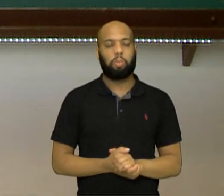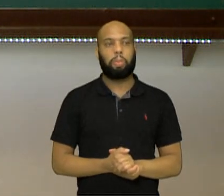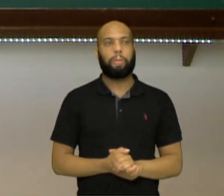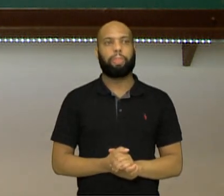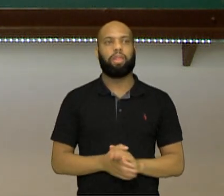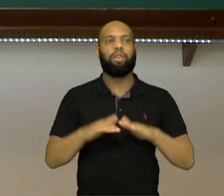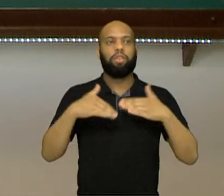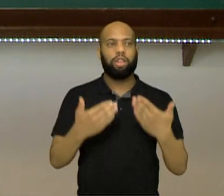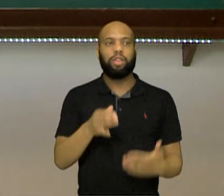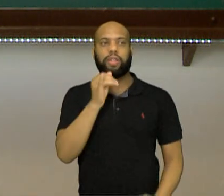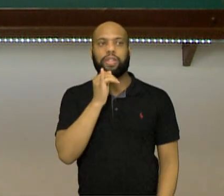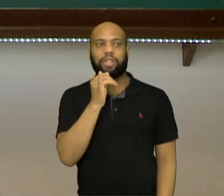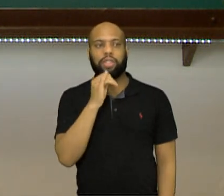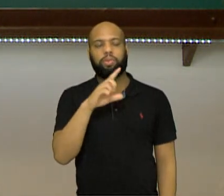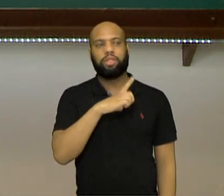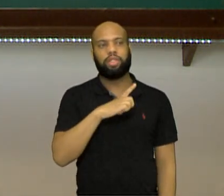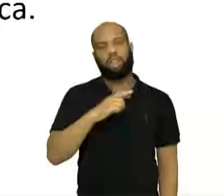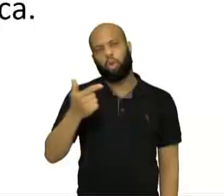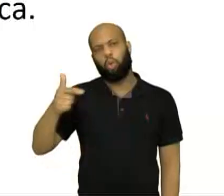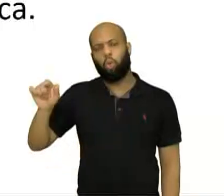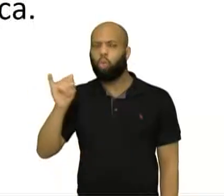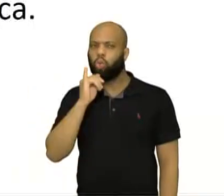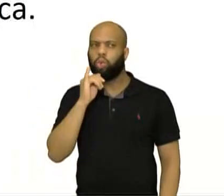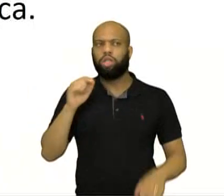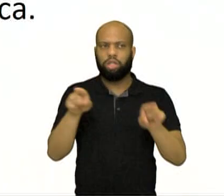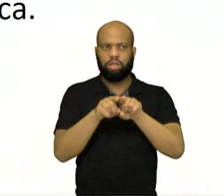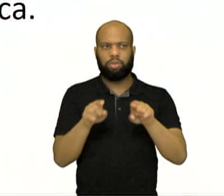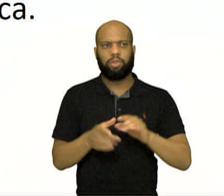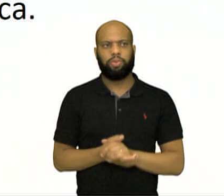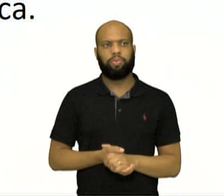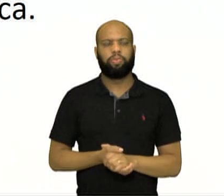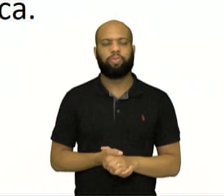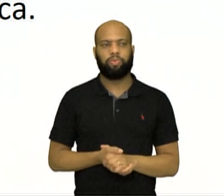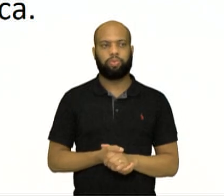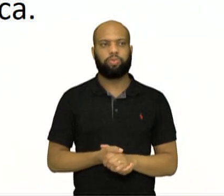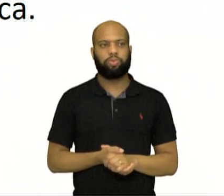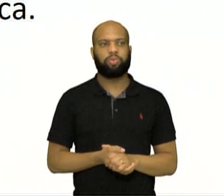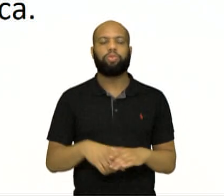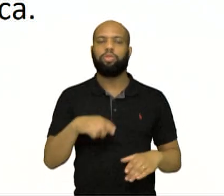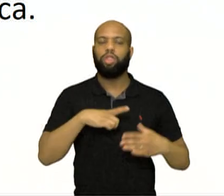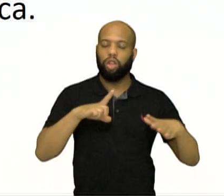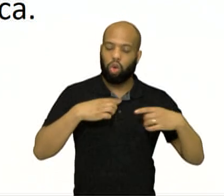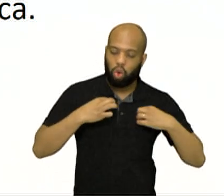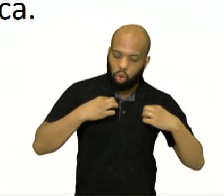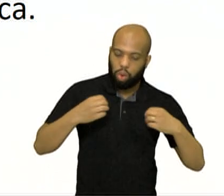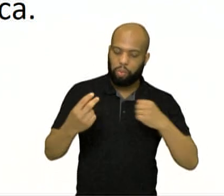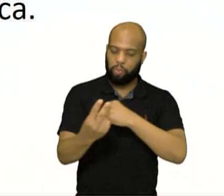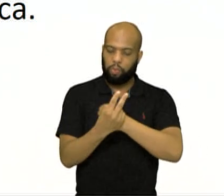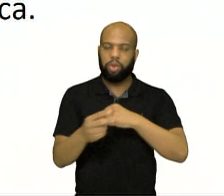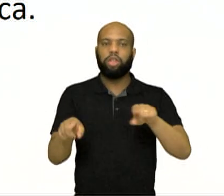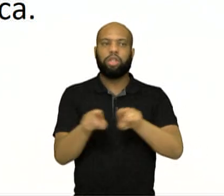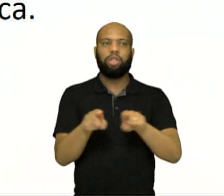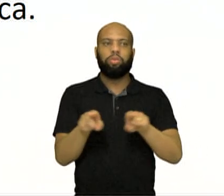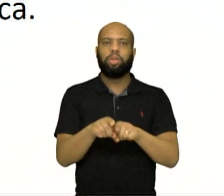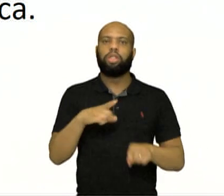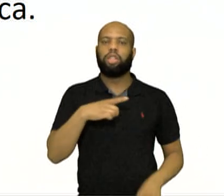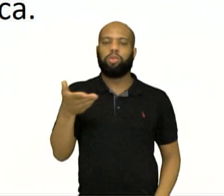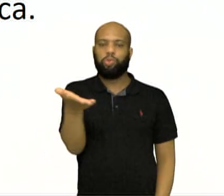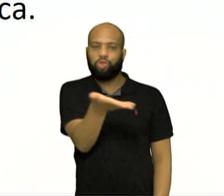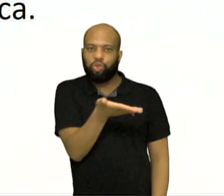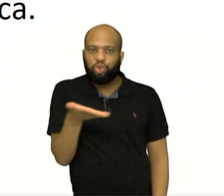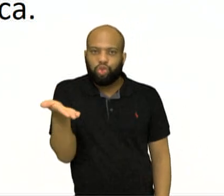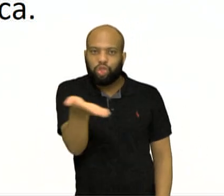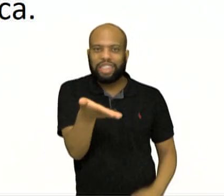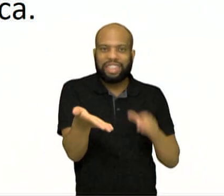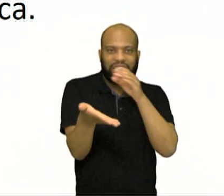Bom, um exemplo, então, tem mais exemplos. Nós temos aí roupas de proteção, forno micro-ondas, ok?